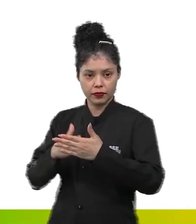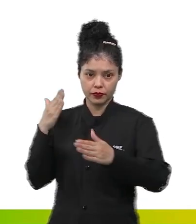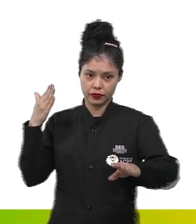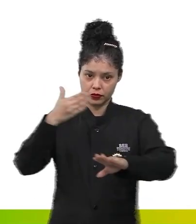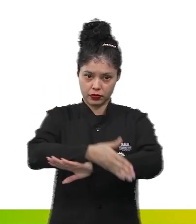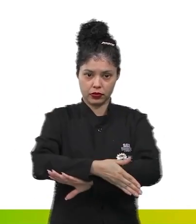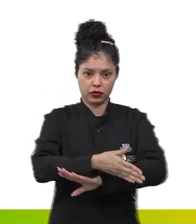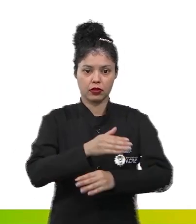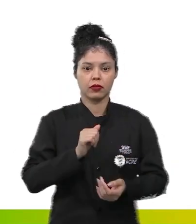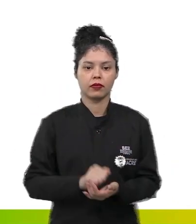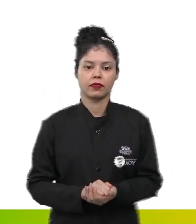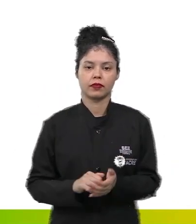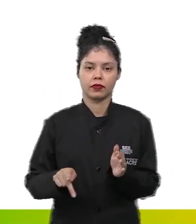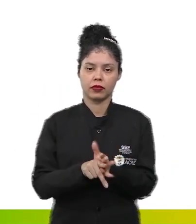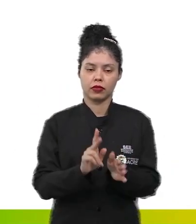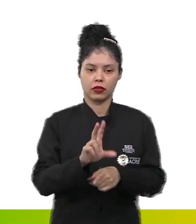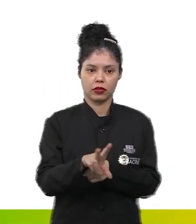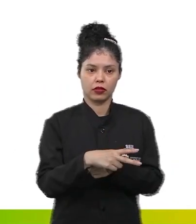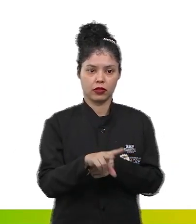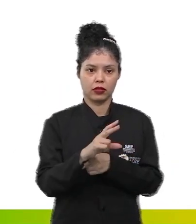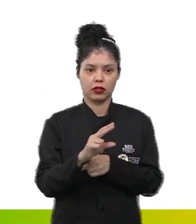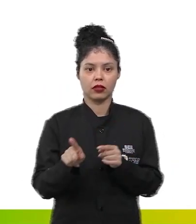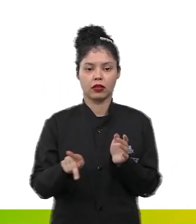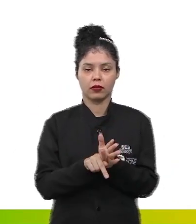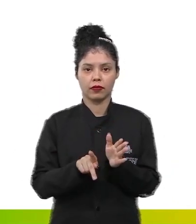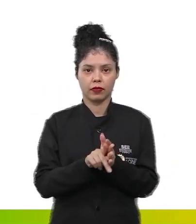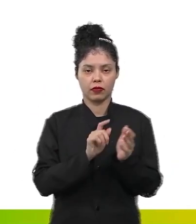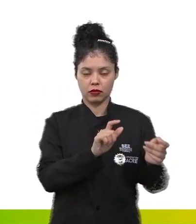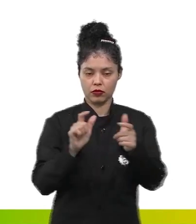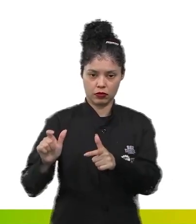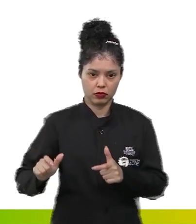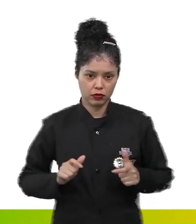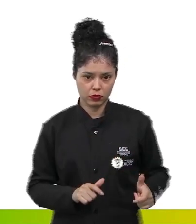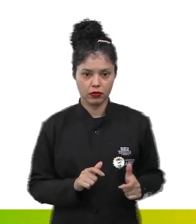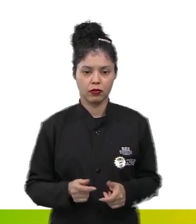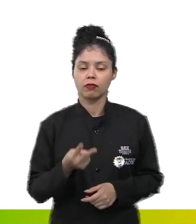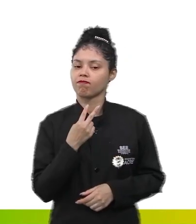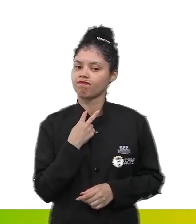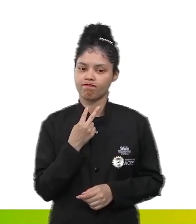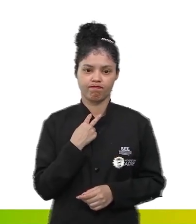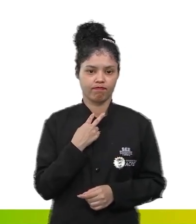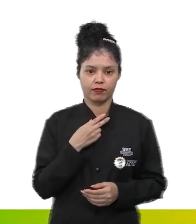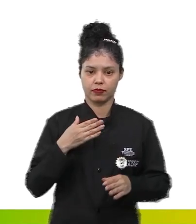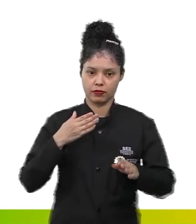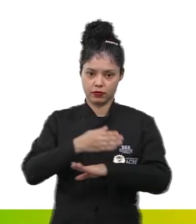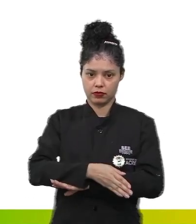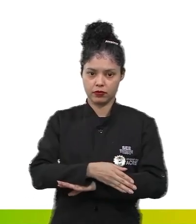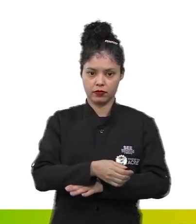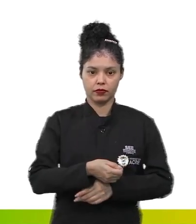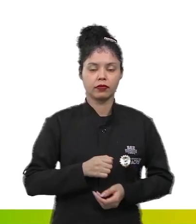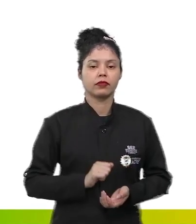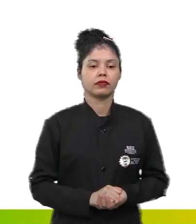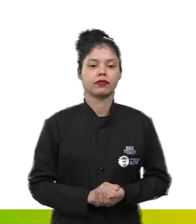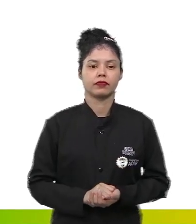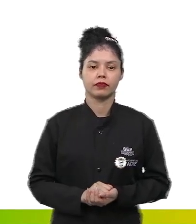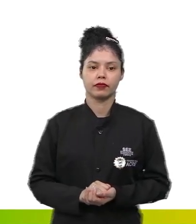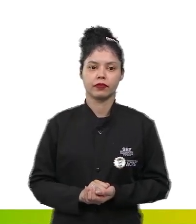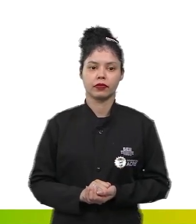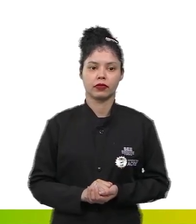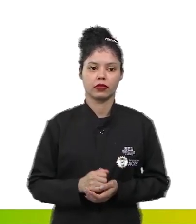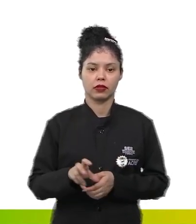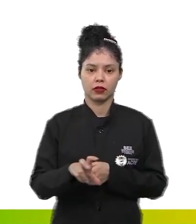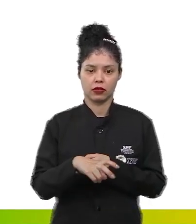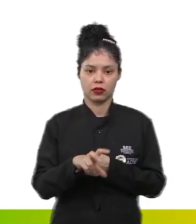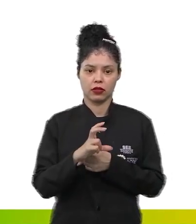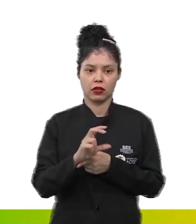impedimento, para justamente impedir a entrada de motosserras, de